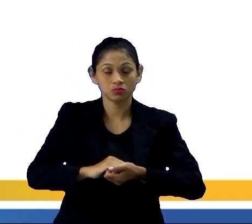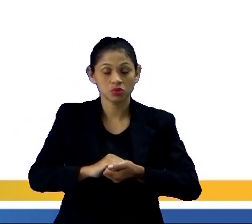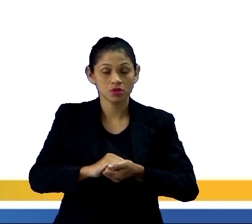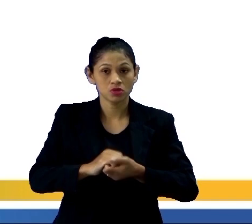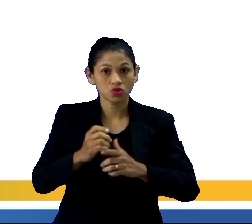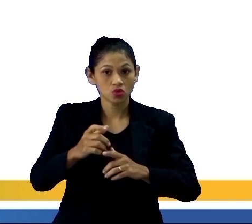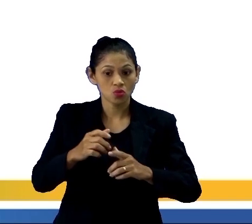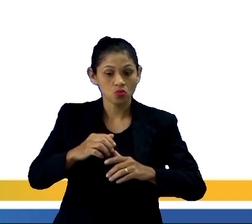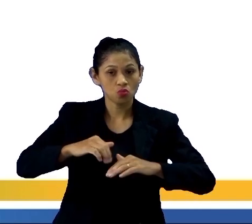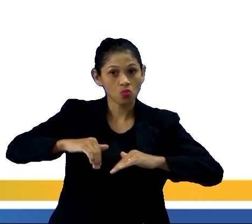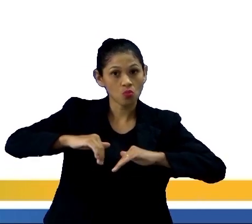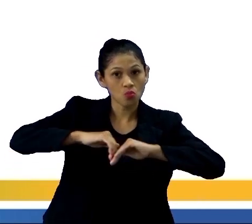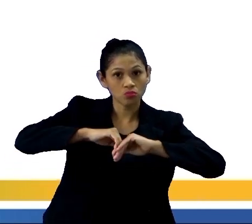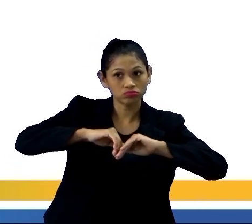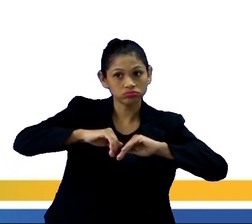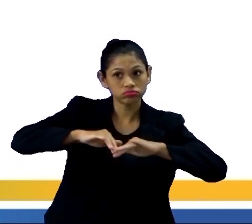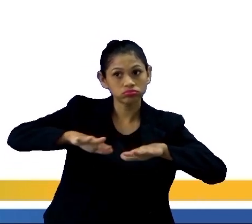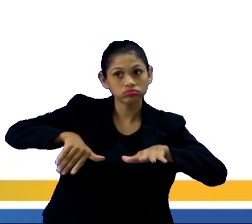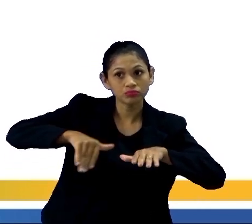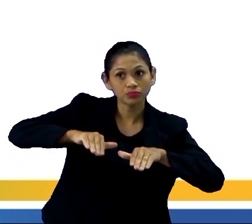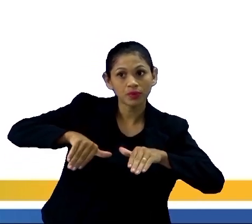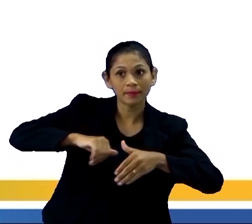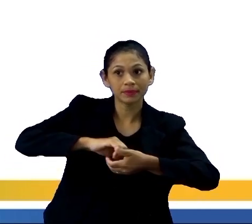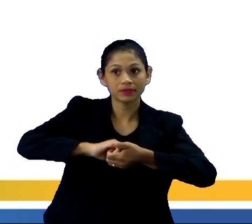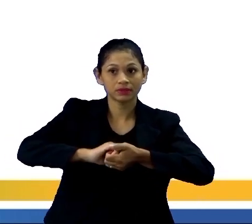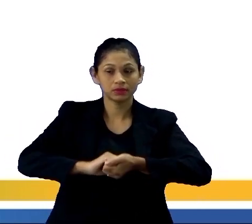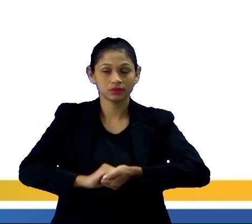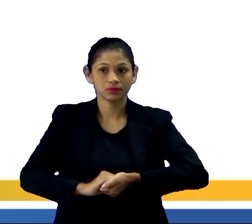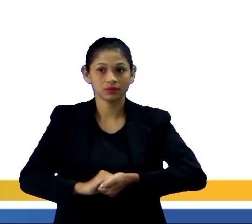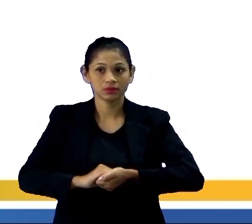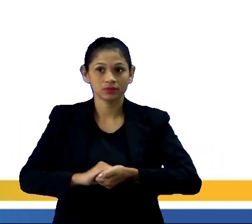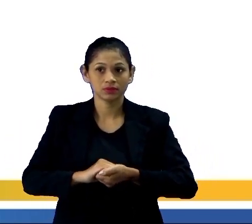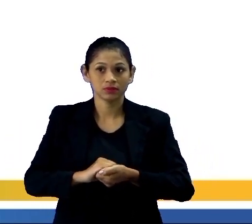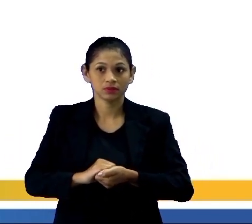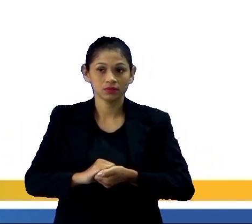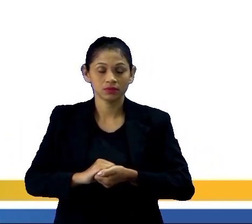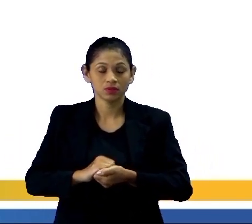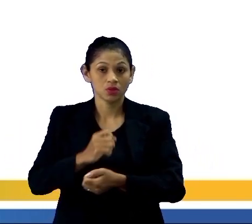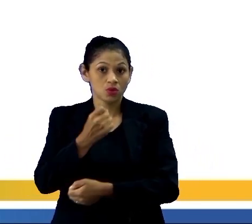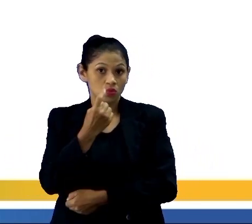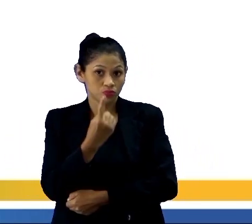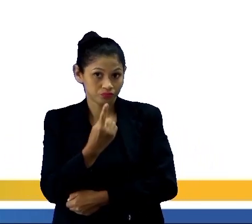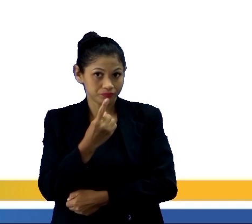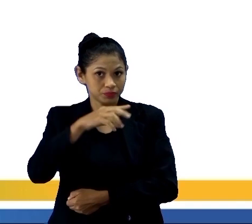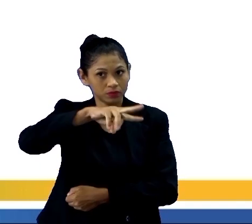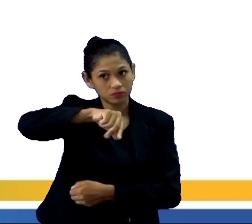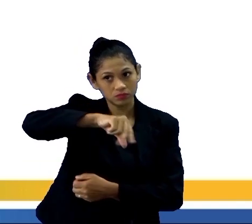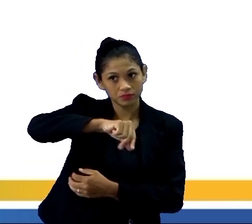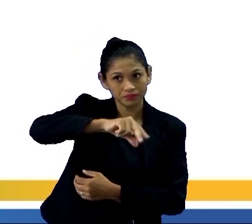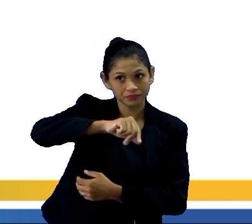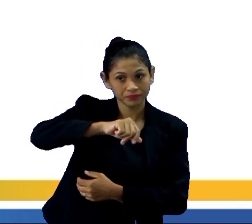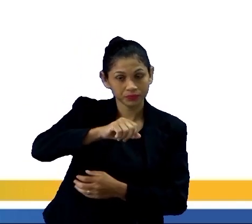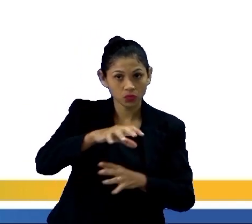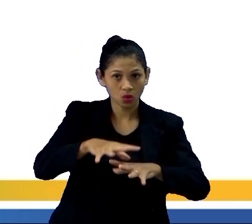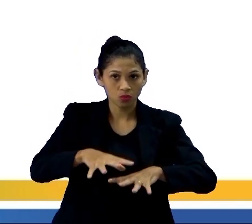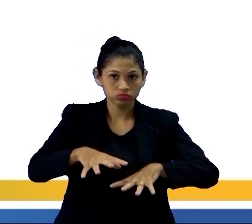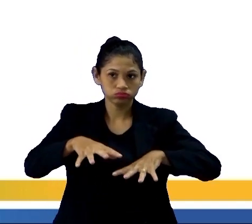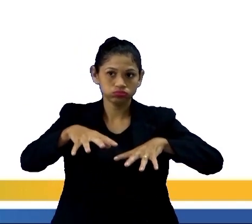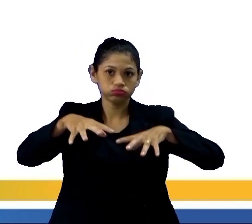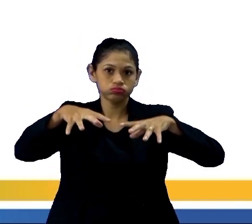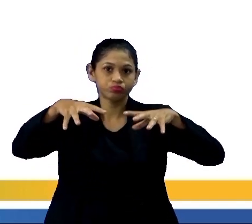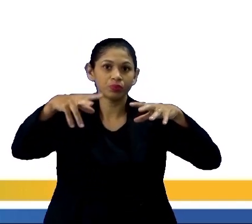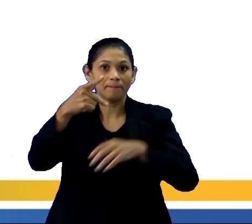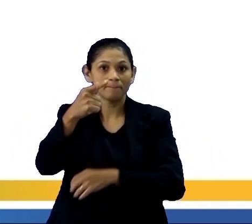quantidade de torneiras e duração em horas para encher a piscina. Se uma torneira enche uma piscina em 24